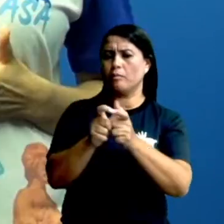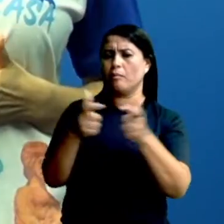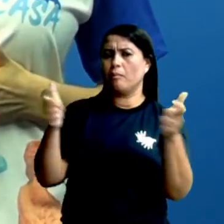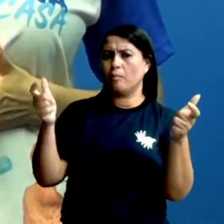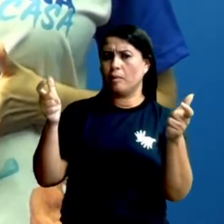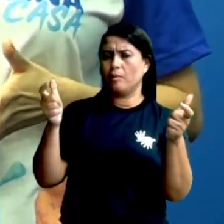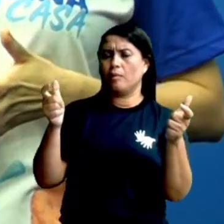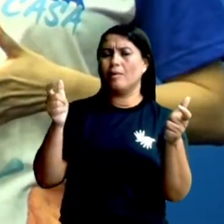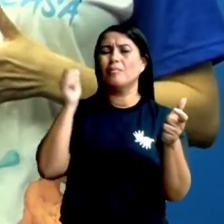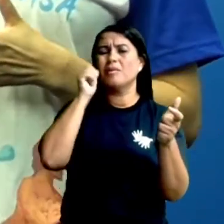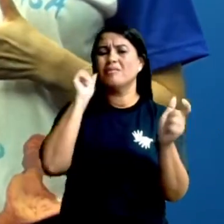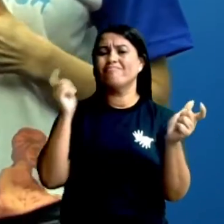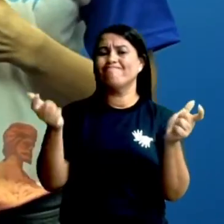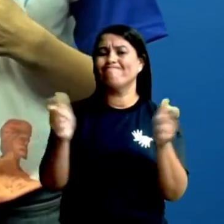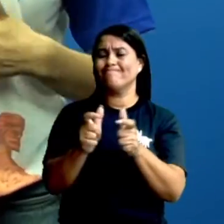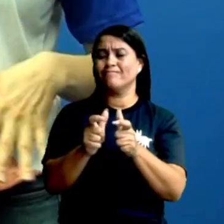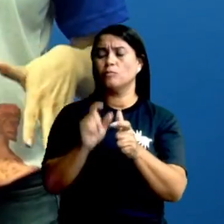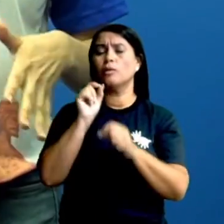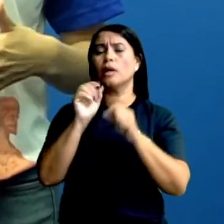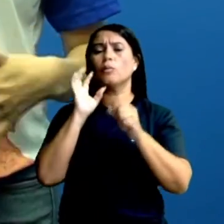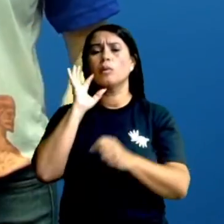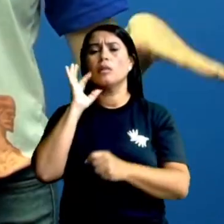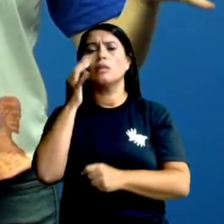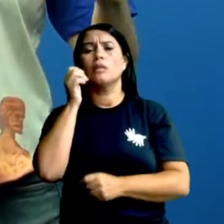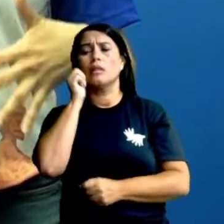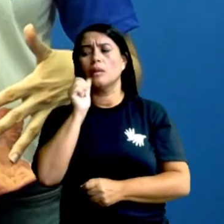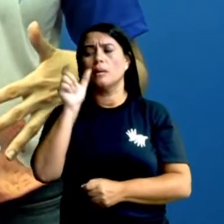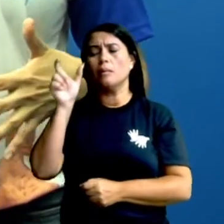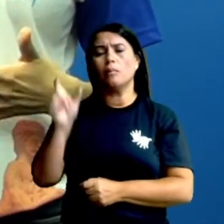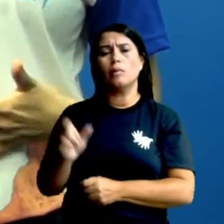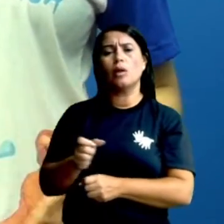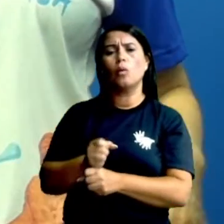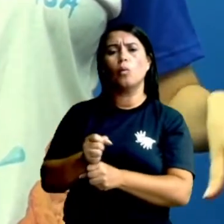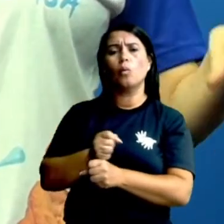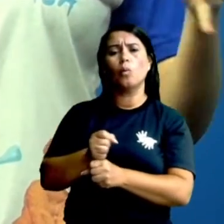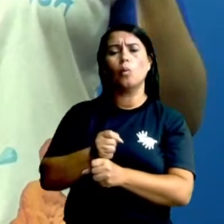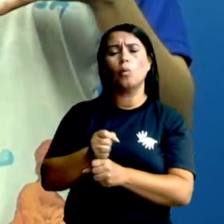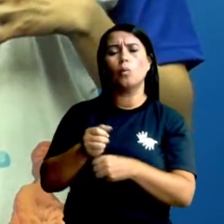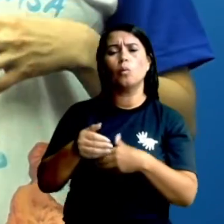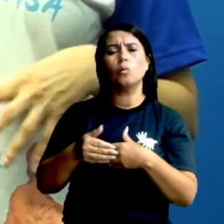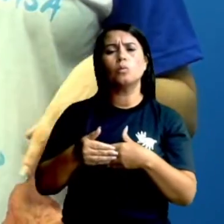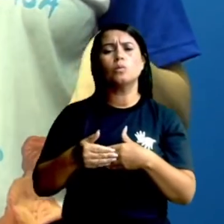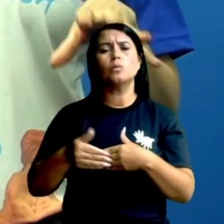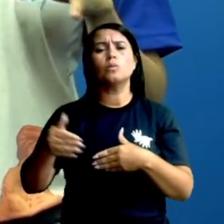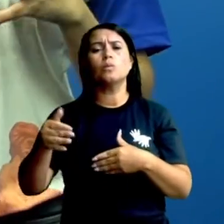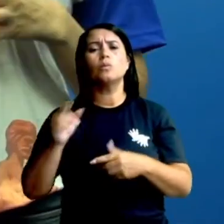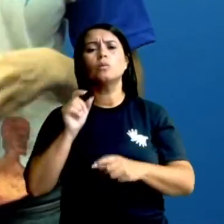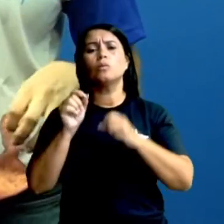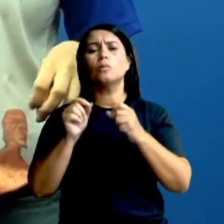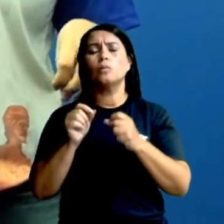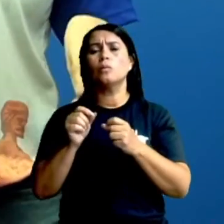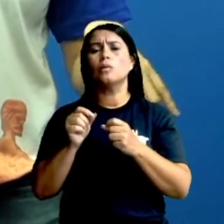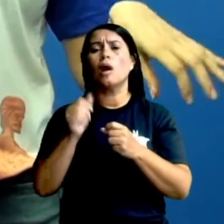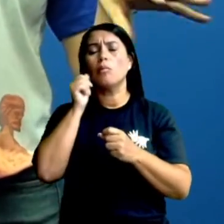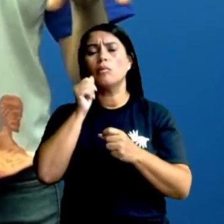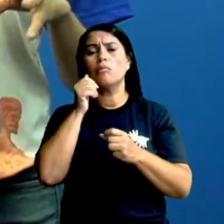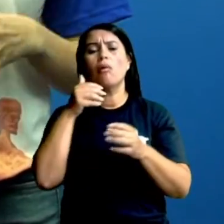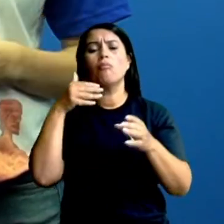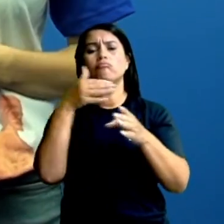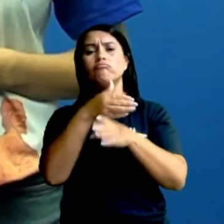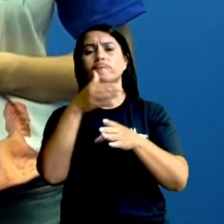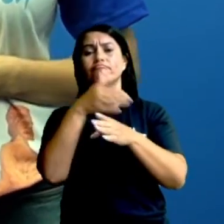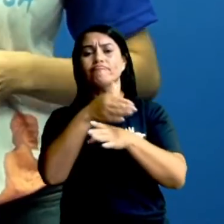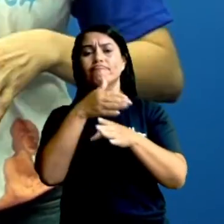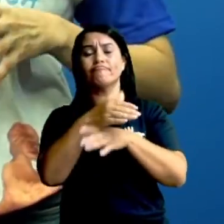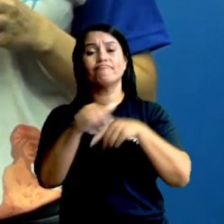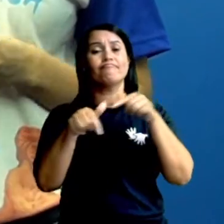O que acontece? Essa mulher, ao longo dos anos, veio sendo colocada aos poucos no mercado